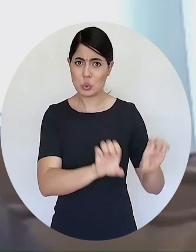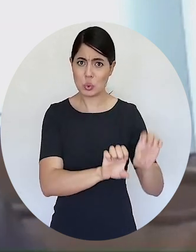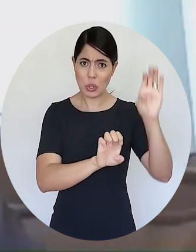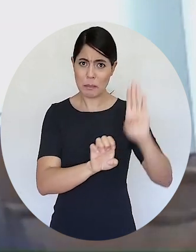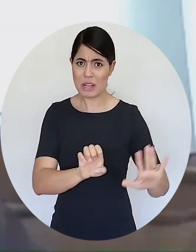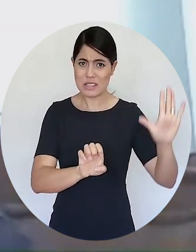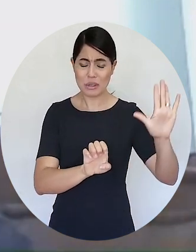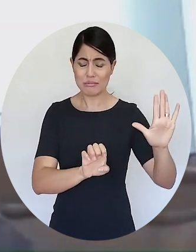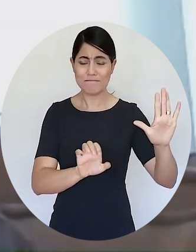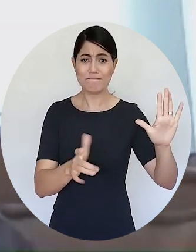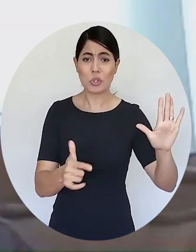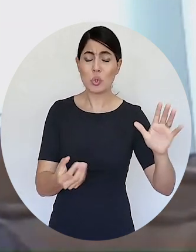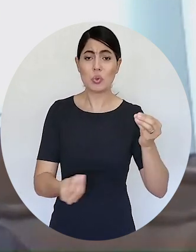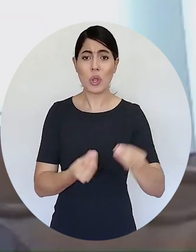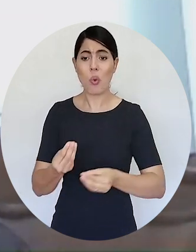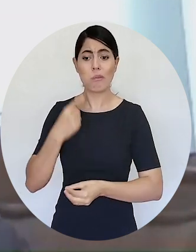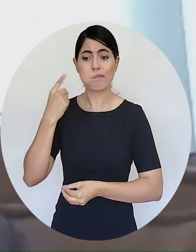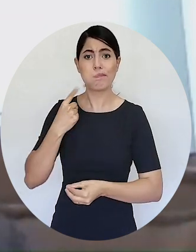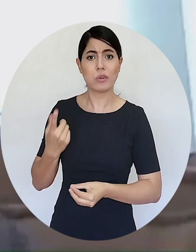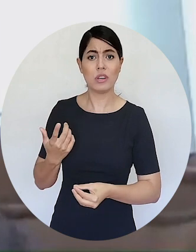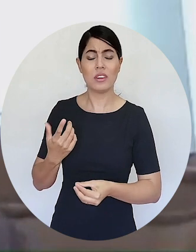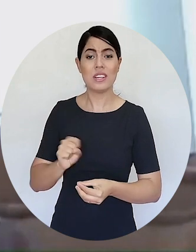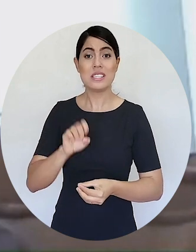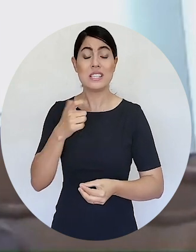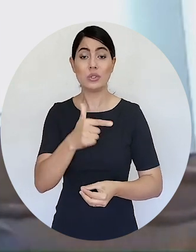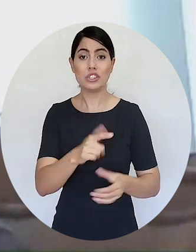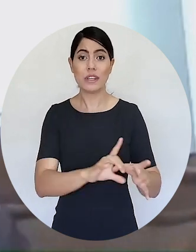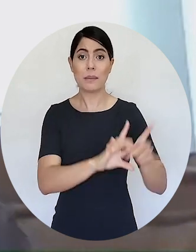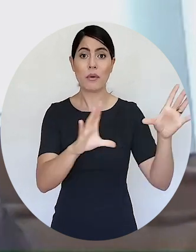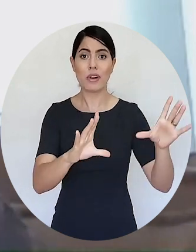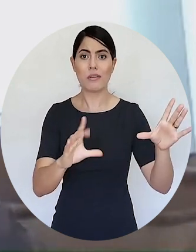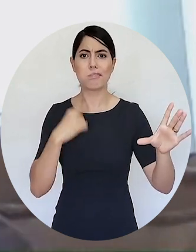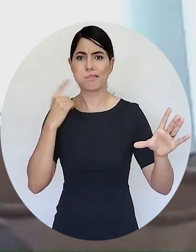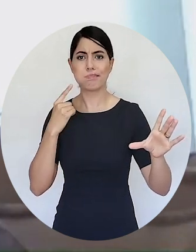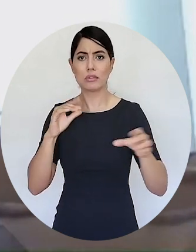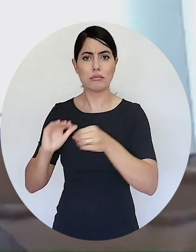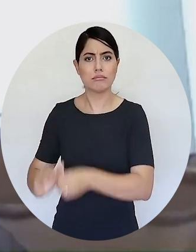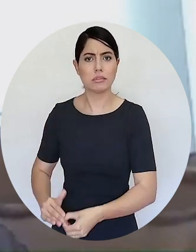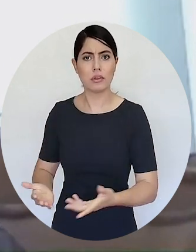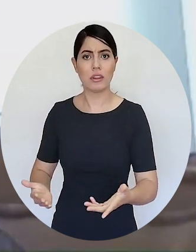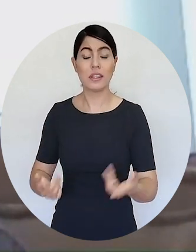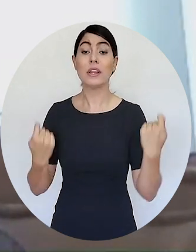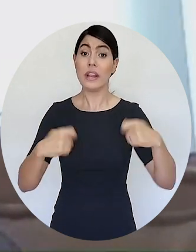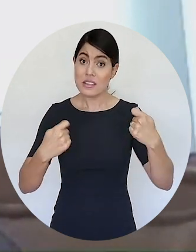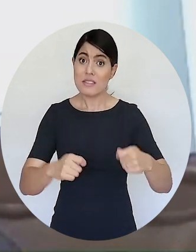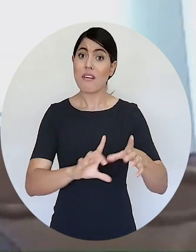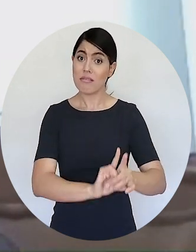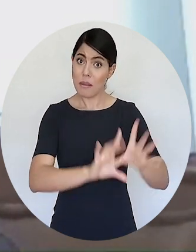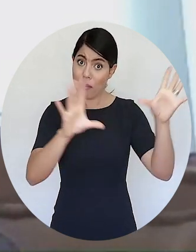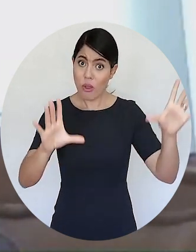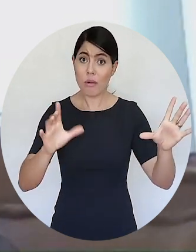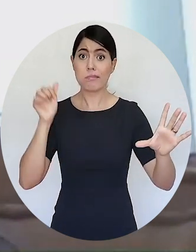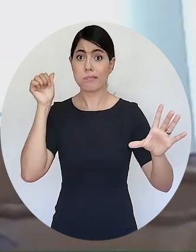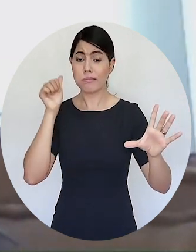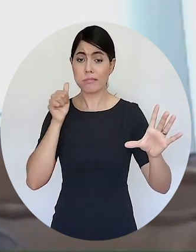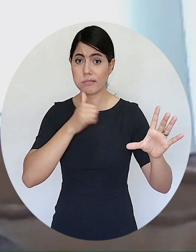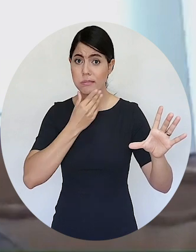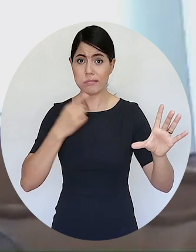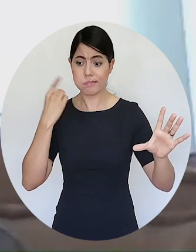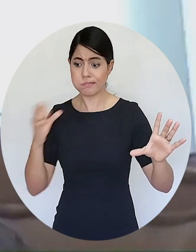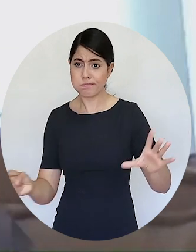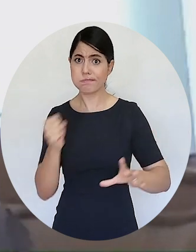Estado de Direito, o advogado não é nada. Advogado, advogada, a advocacia não serve para nada. Se nós não tivermos um